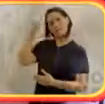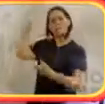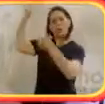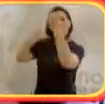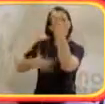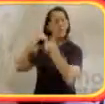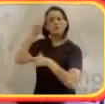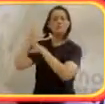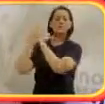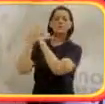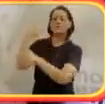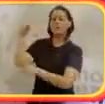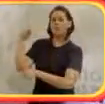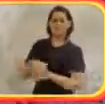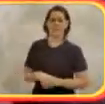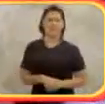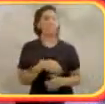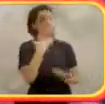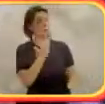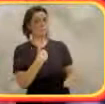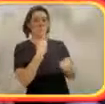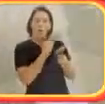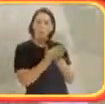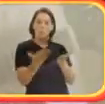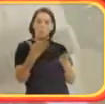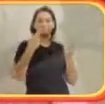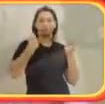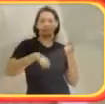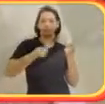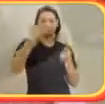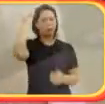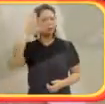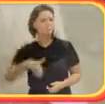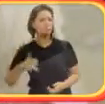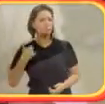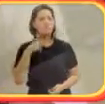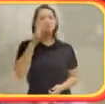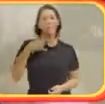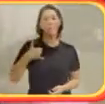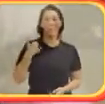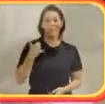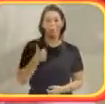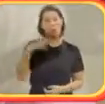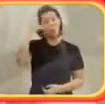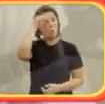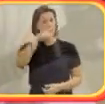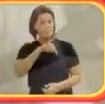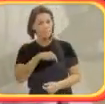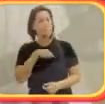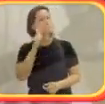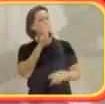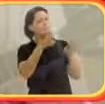pouquinho da sua história. Bom, eu comecei a tocar o cavaquinho desde pequeno, desde 5 anos de idade.